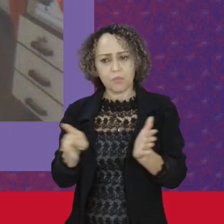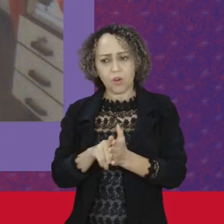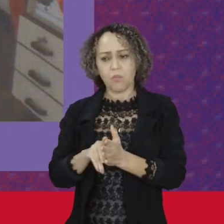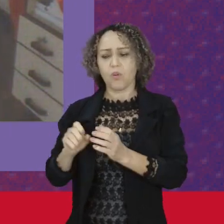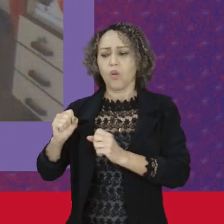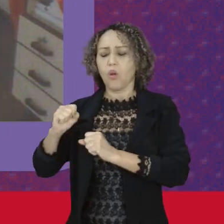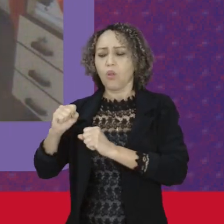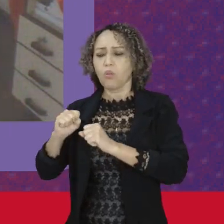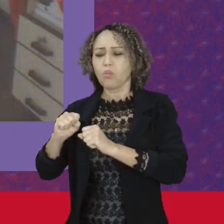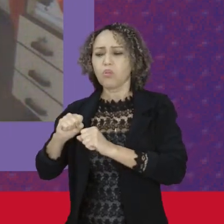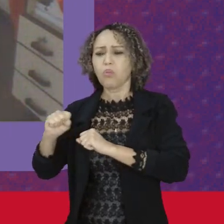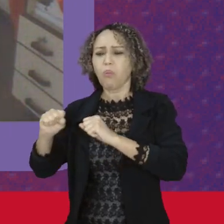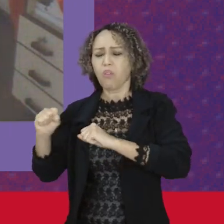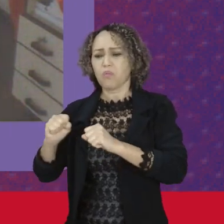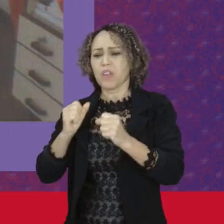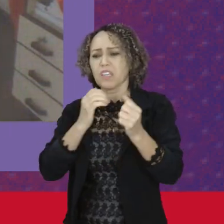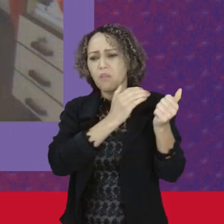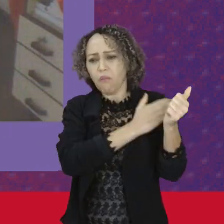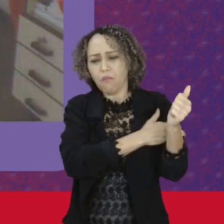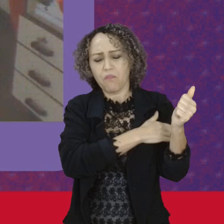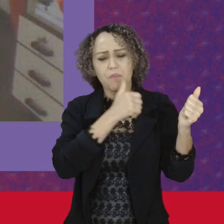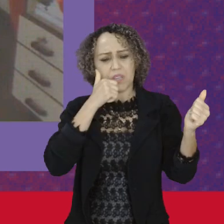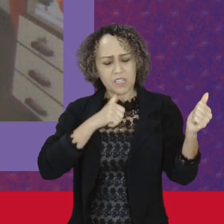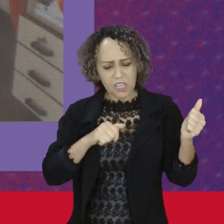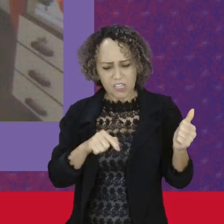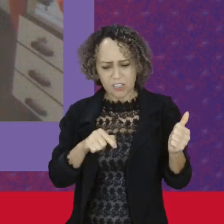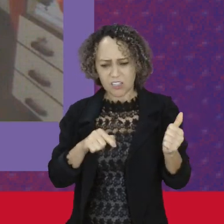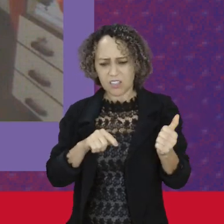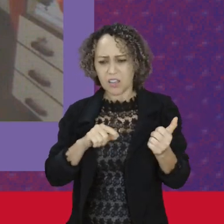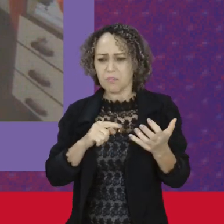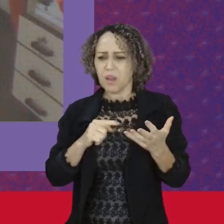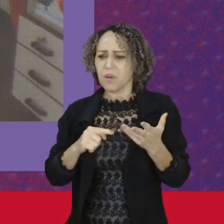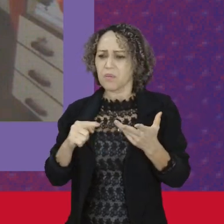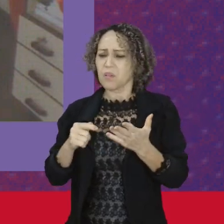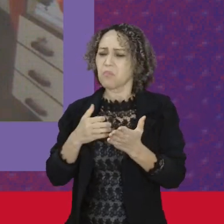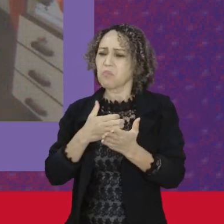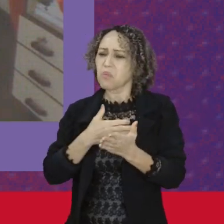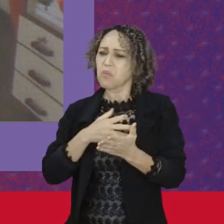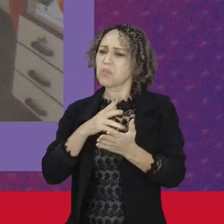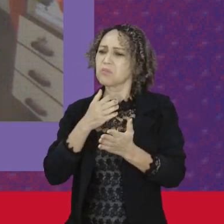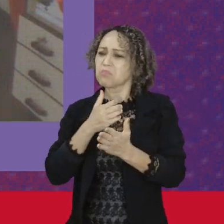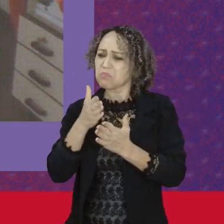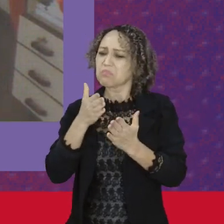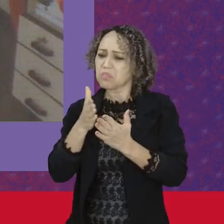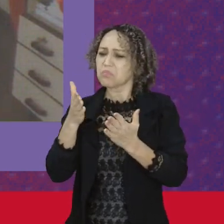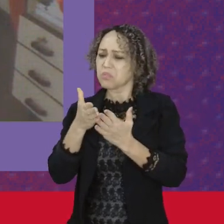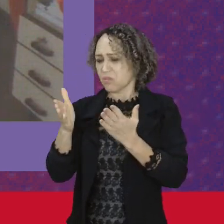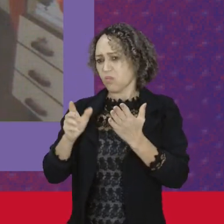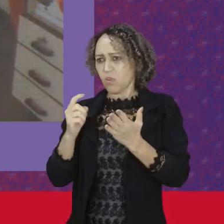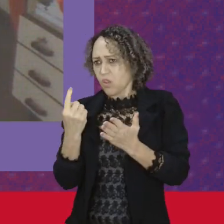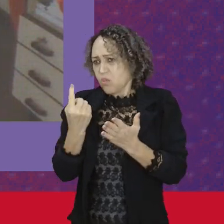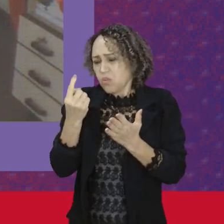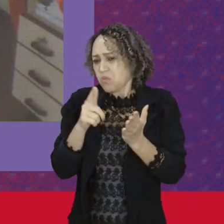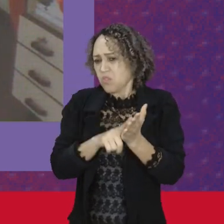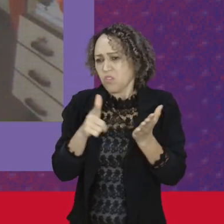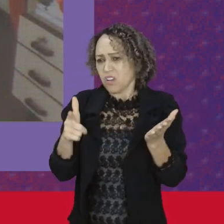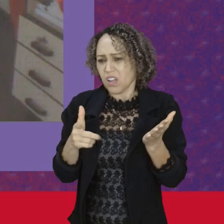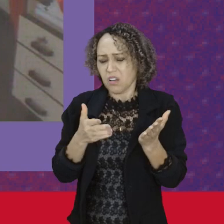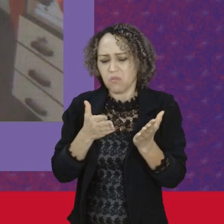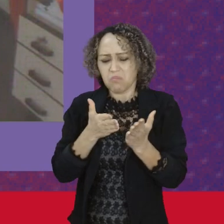e muito plural, assim, no sentido, são muitas iniciativas, né, não é só um jornal, são